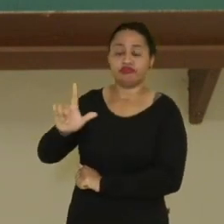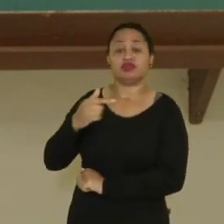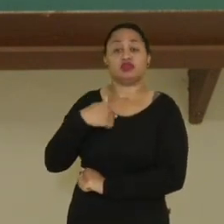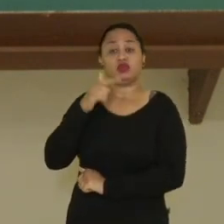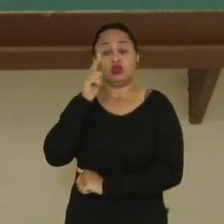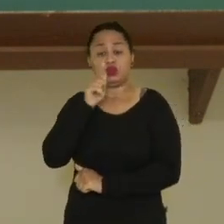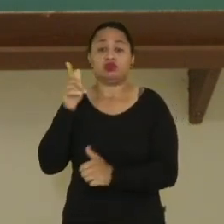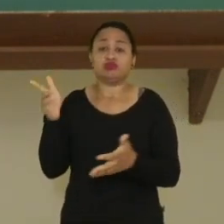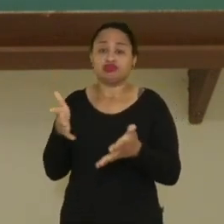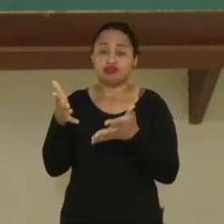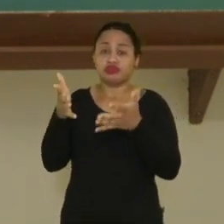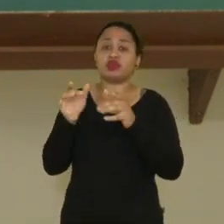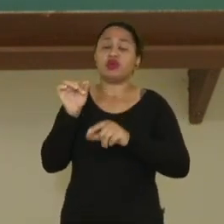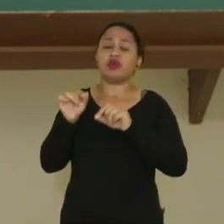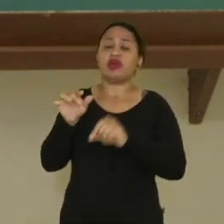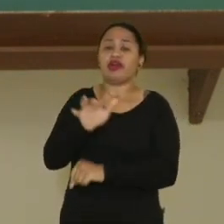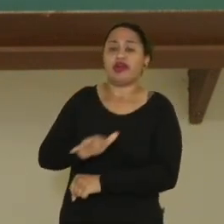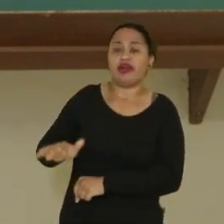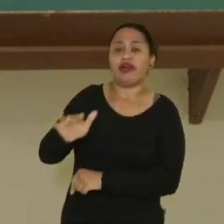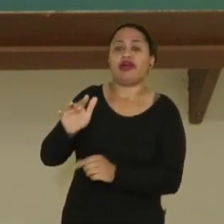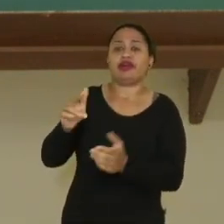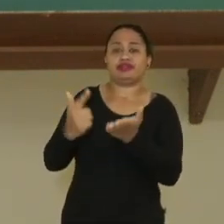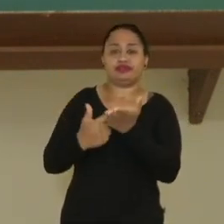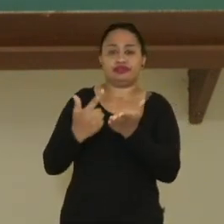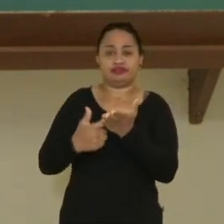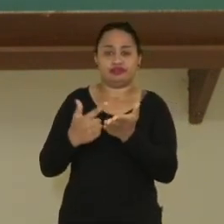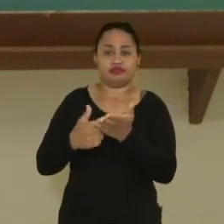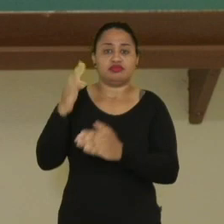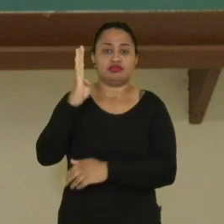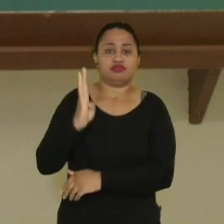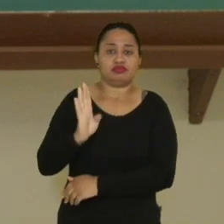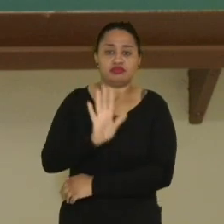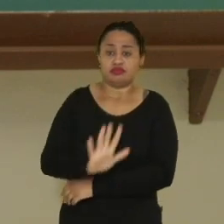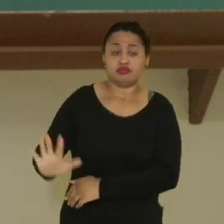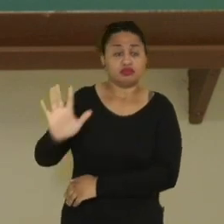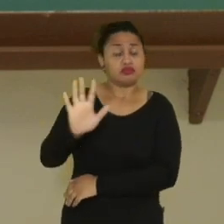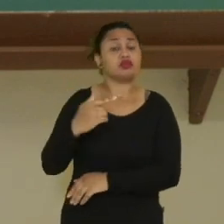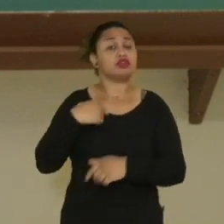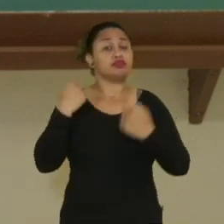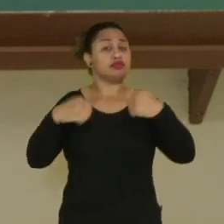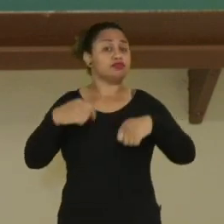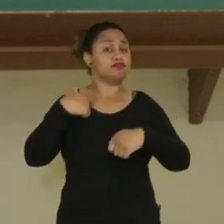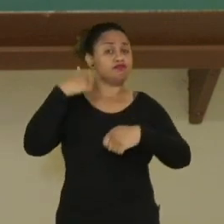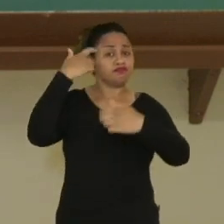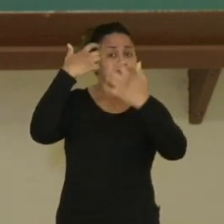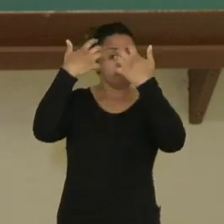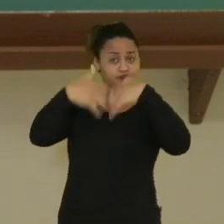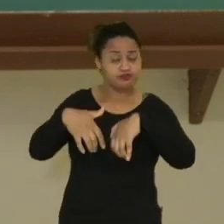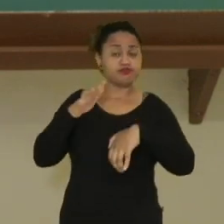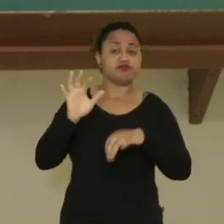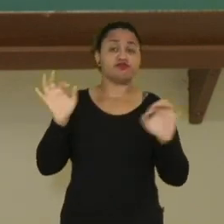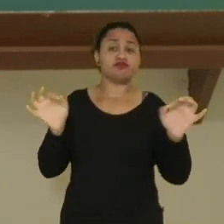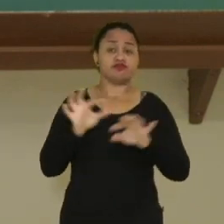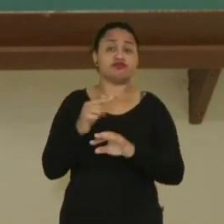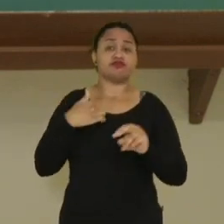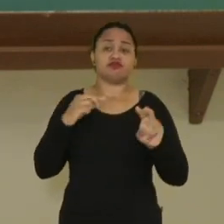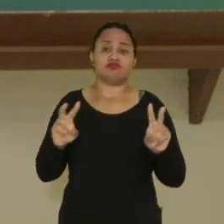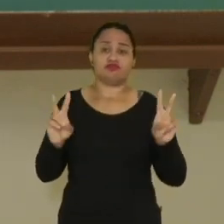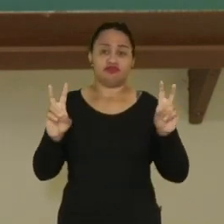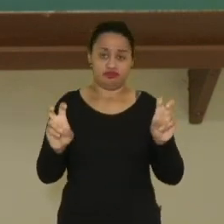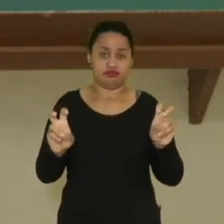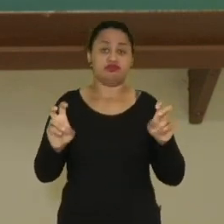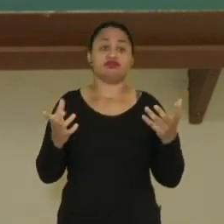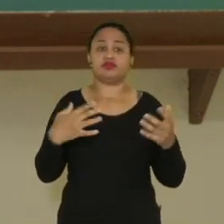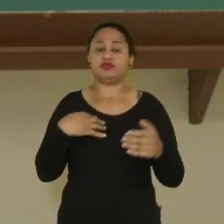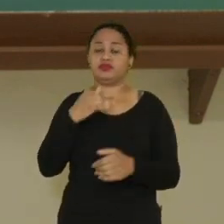consigo fomentar o mercado do livro no Brasil, eu tenho que ter um pensamento formado sobre este assunto, como